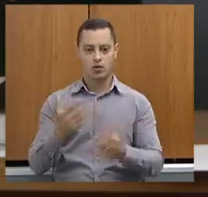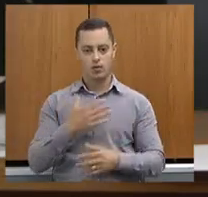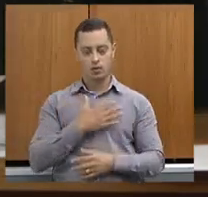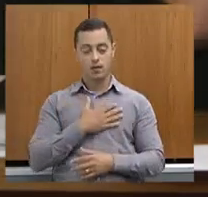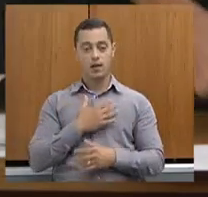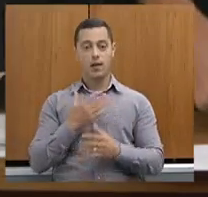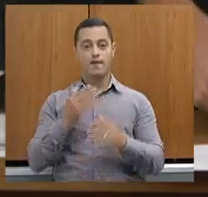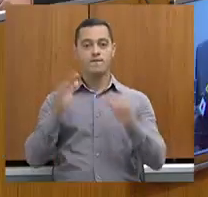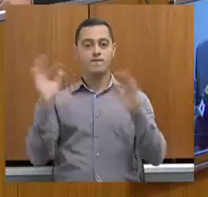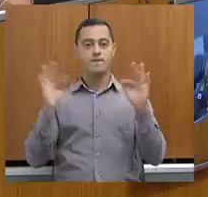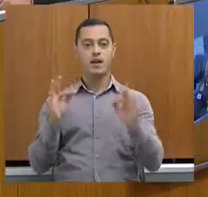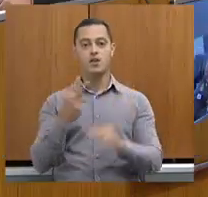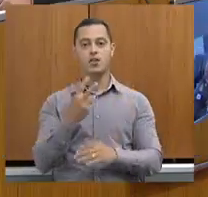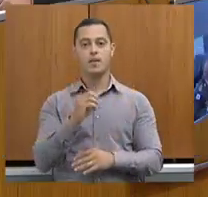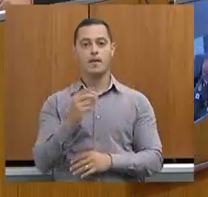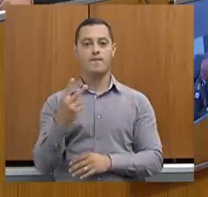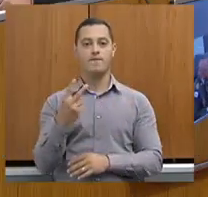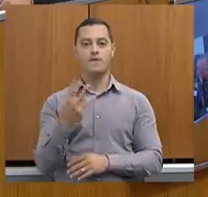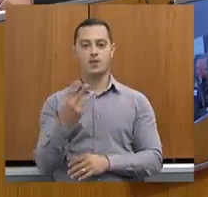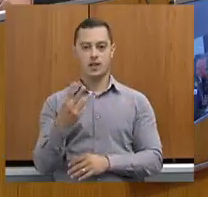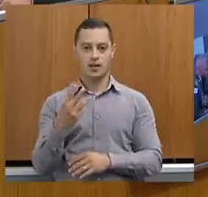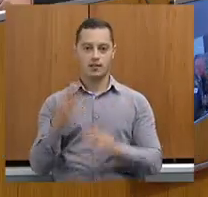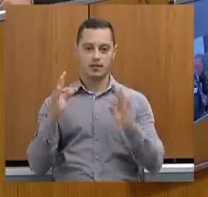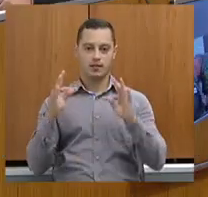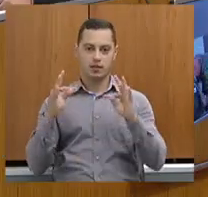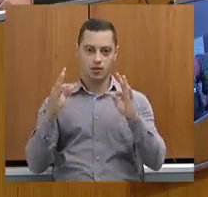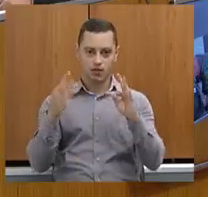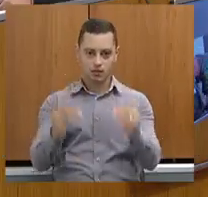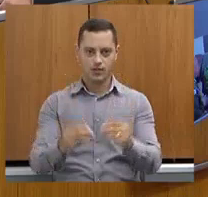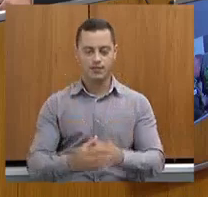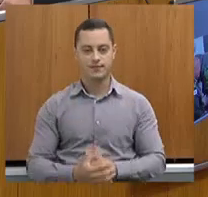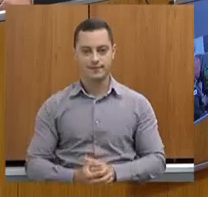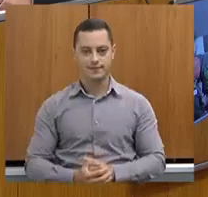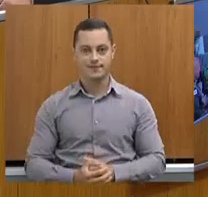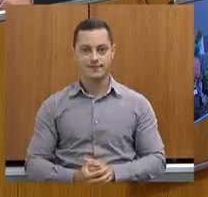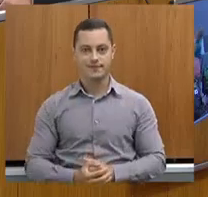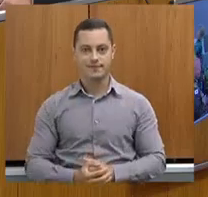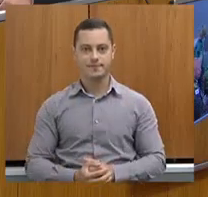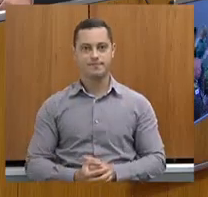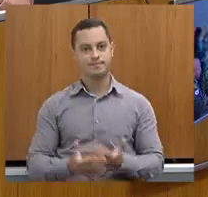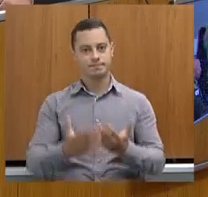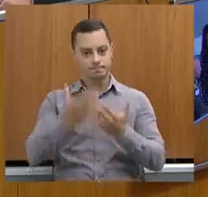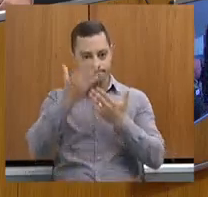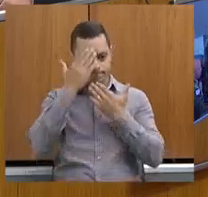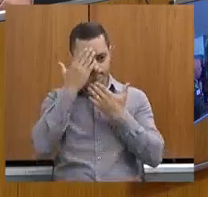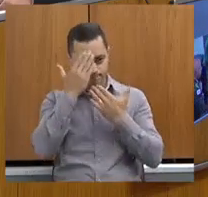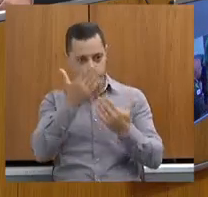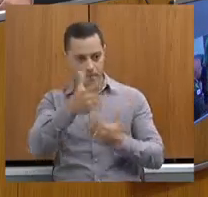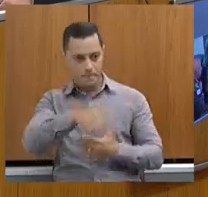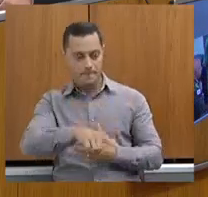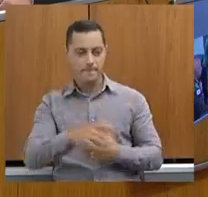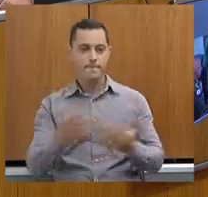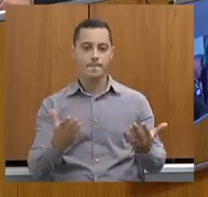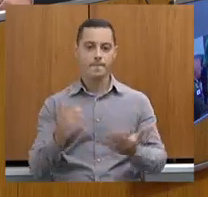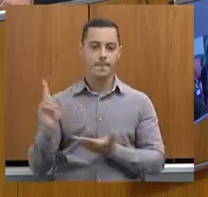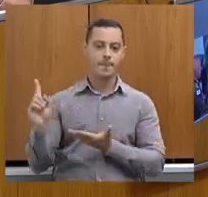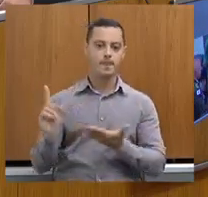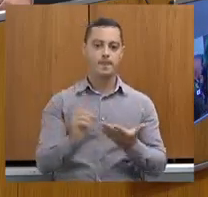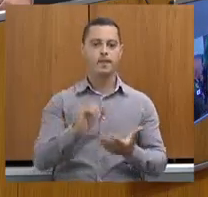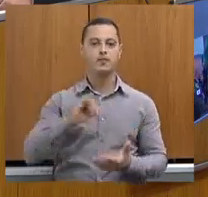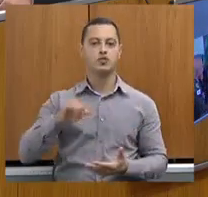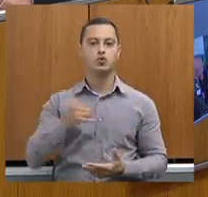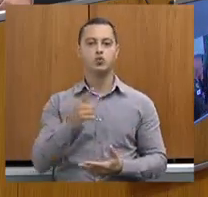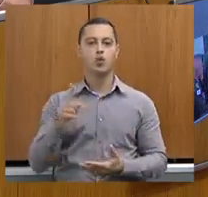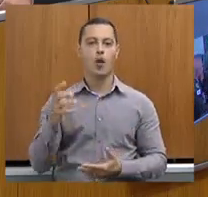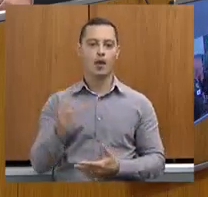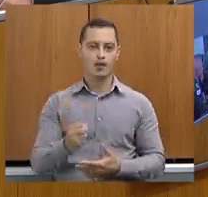2023 para todos agradecemos mais uma vez o Coronel Estevão passo a palavra os deputados João Leite para